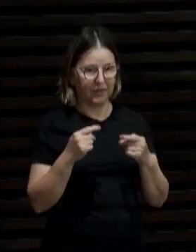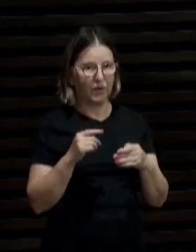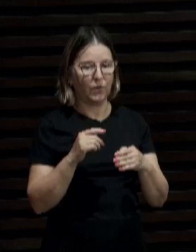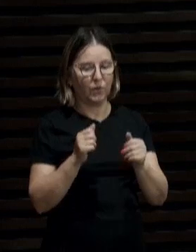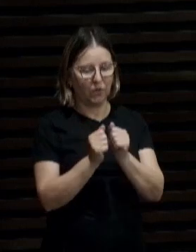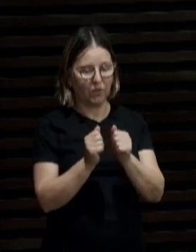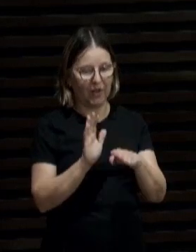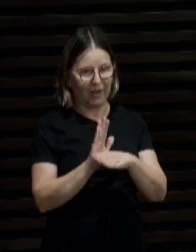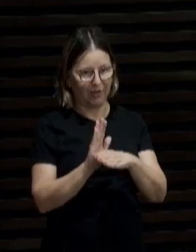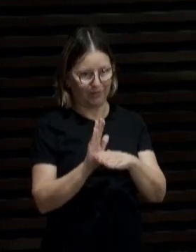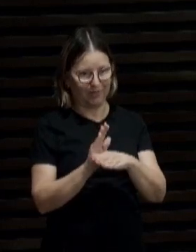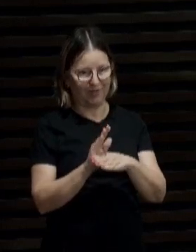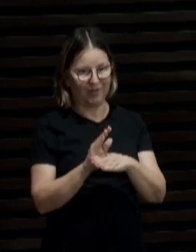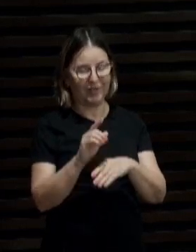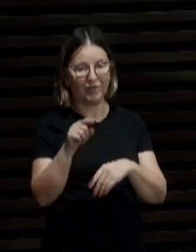eles tinham esse cuidado.